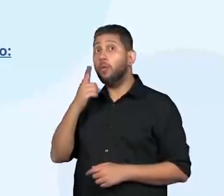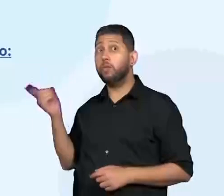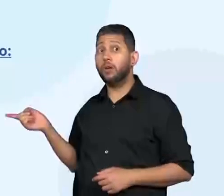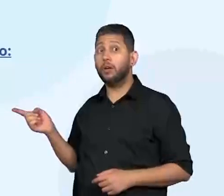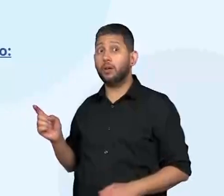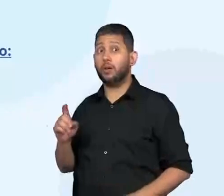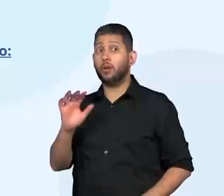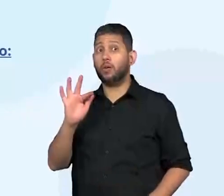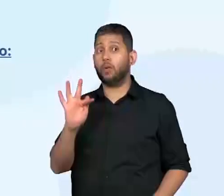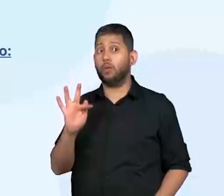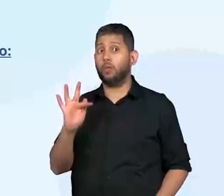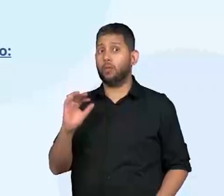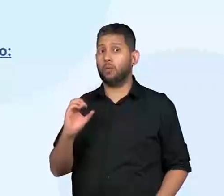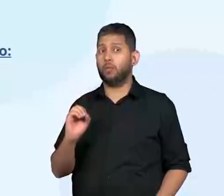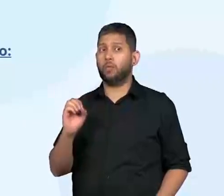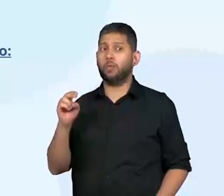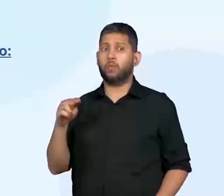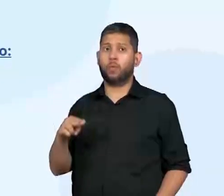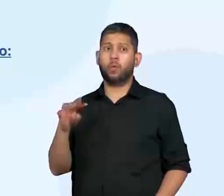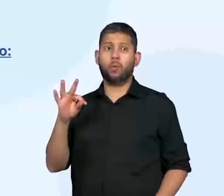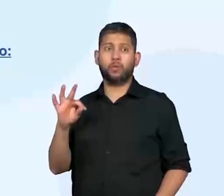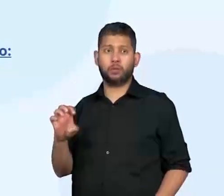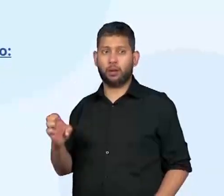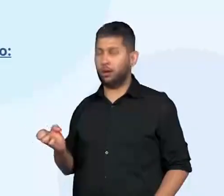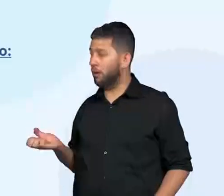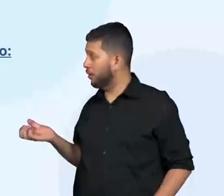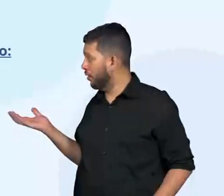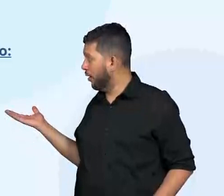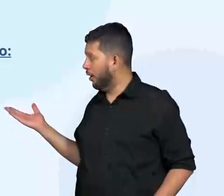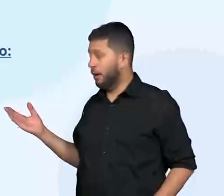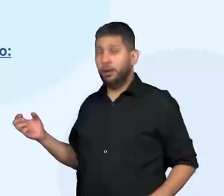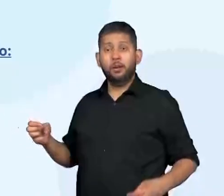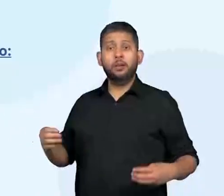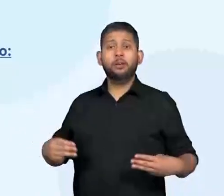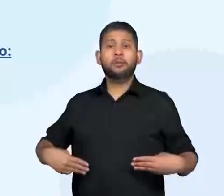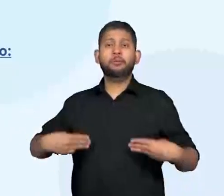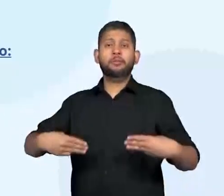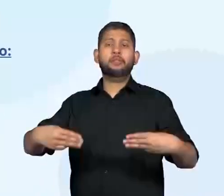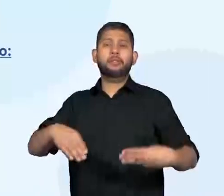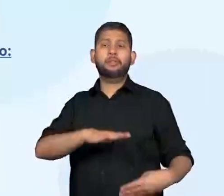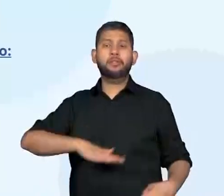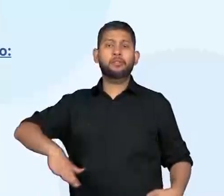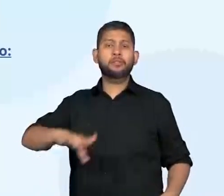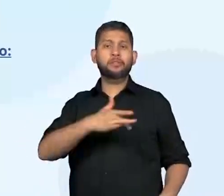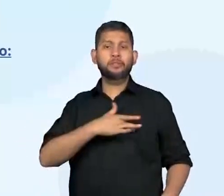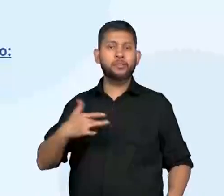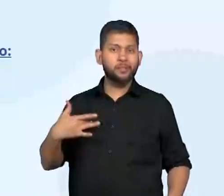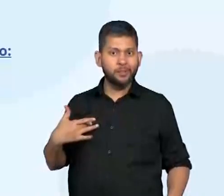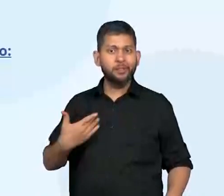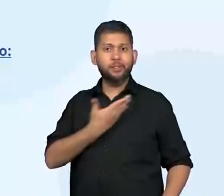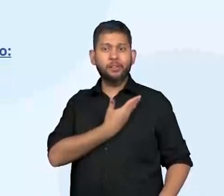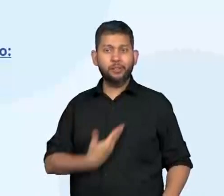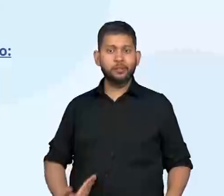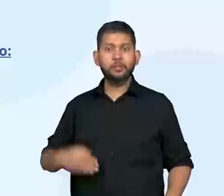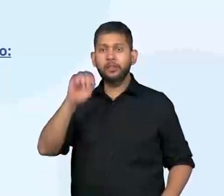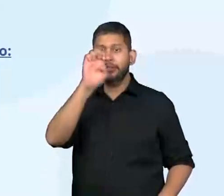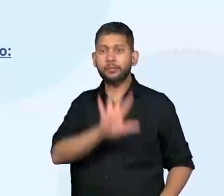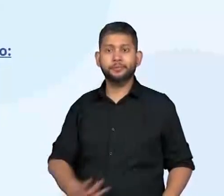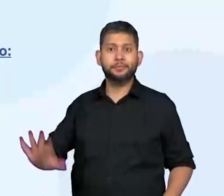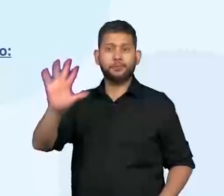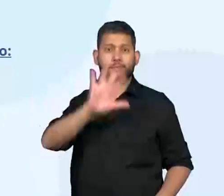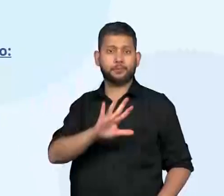estar bem pequenininha, mas eu vou destacar para vocês o seguinte. Ministério da Saúde. Então, esses dados, se a gente observar, a gente